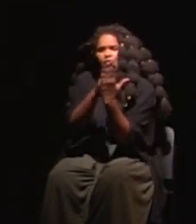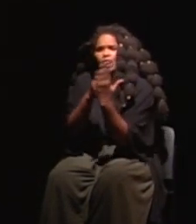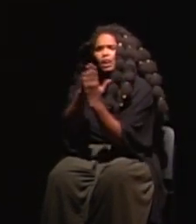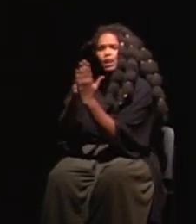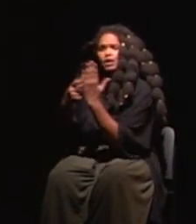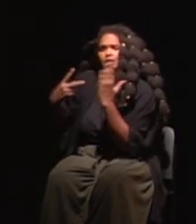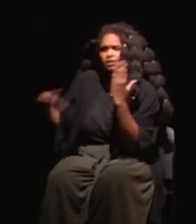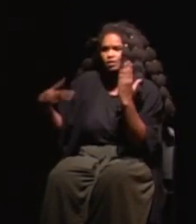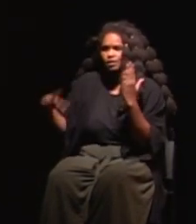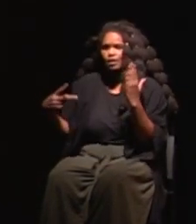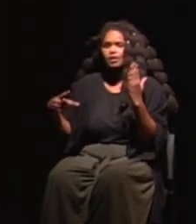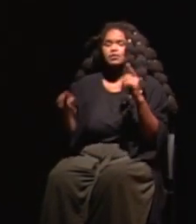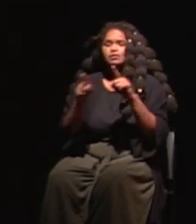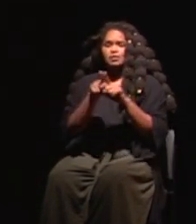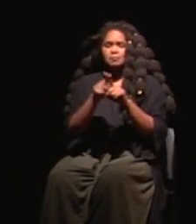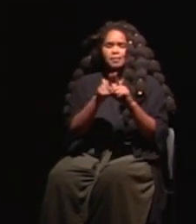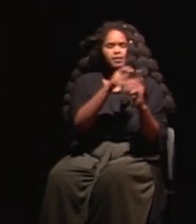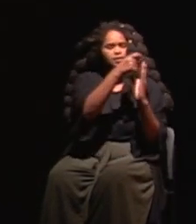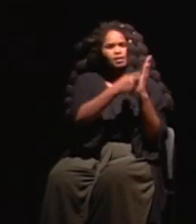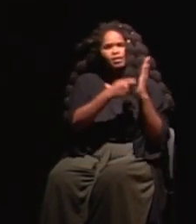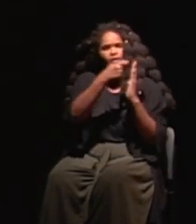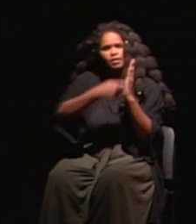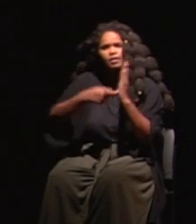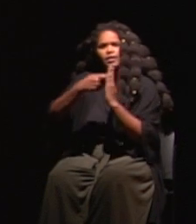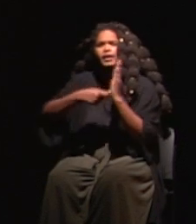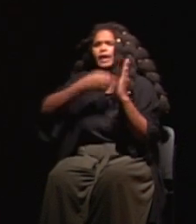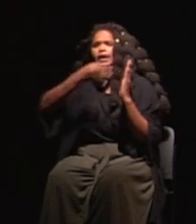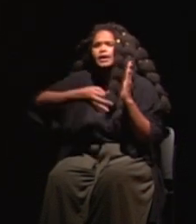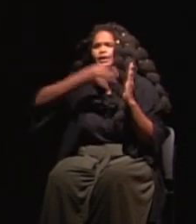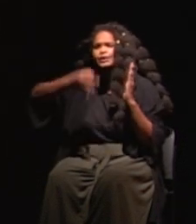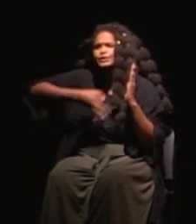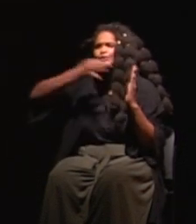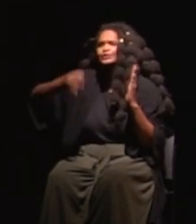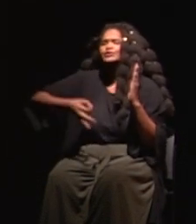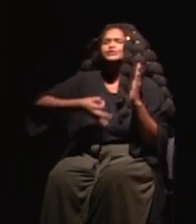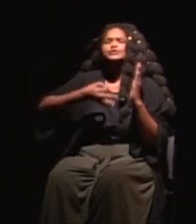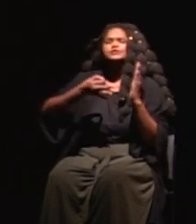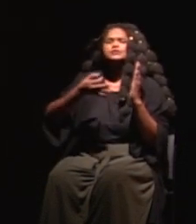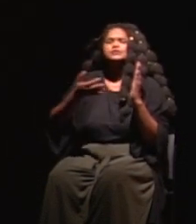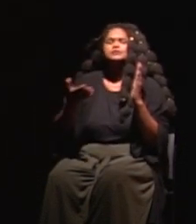né, os processos da escrita como crítica,